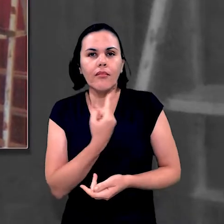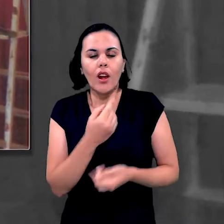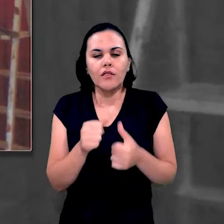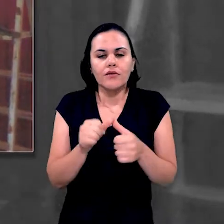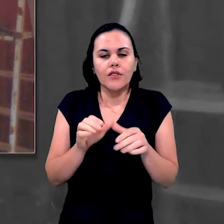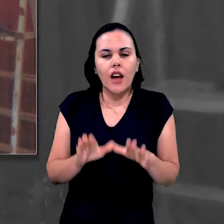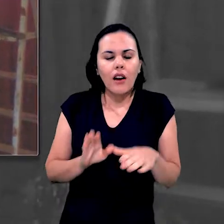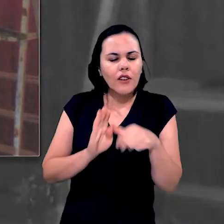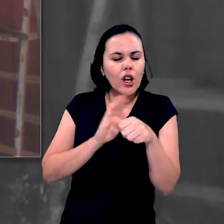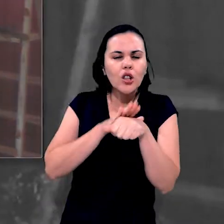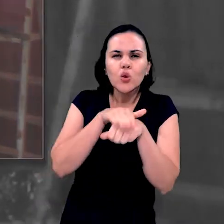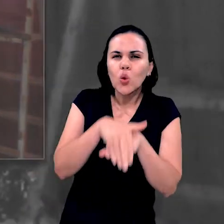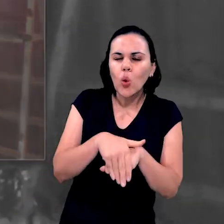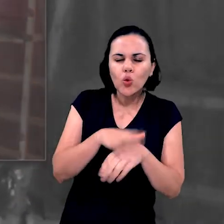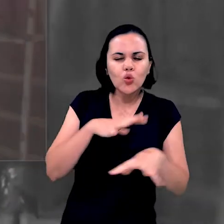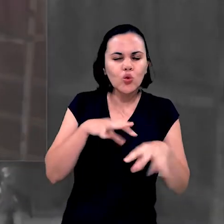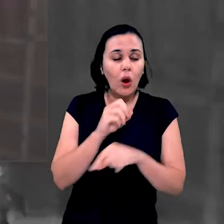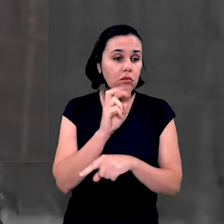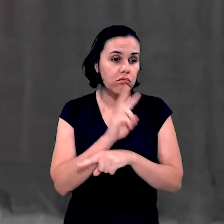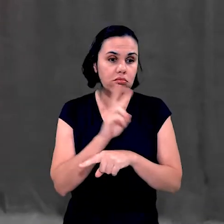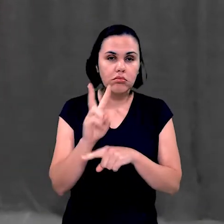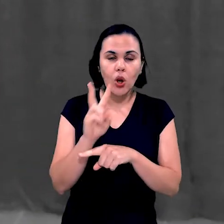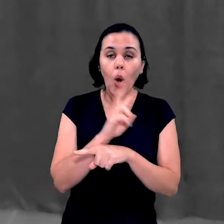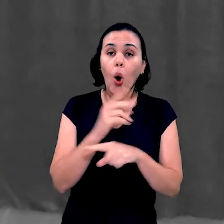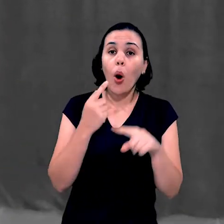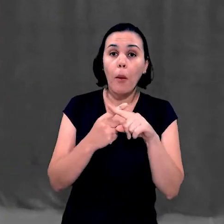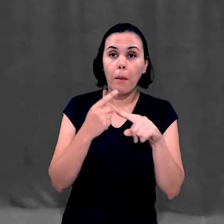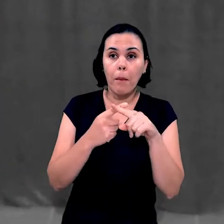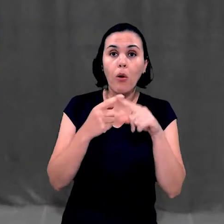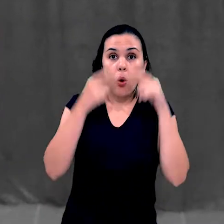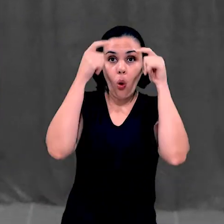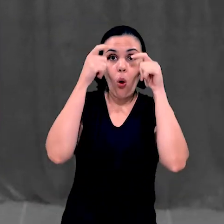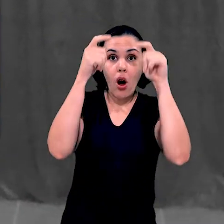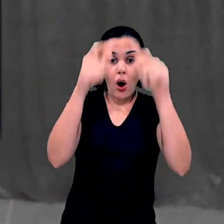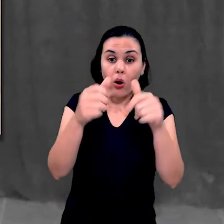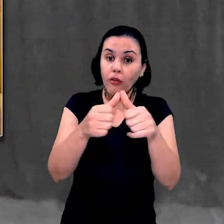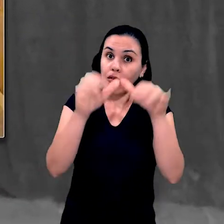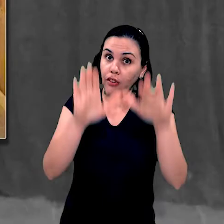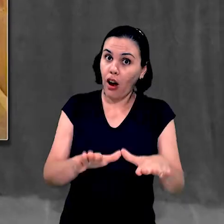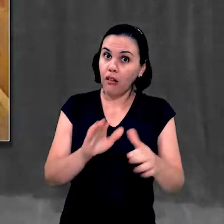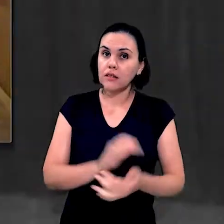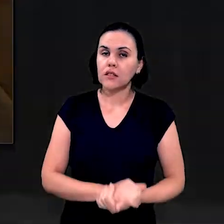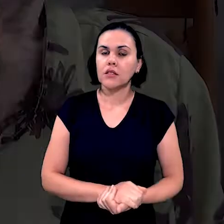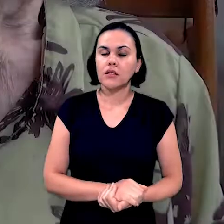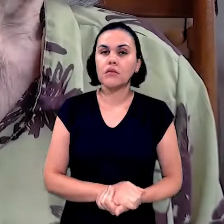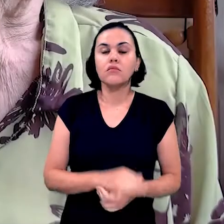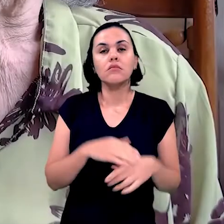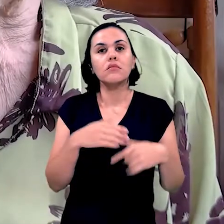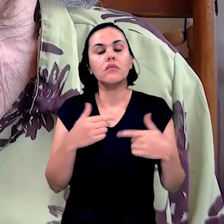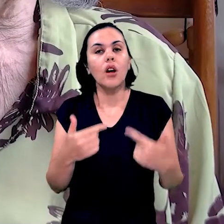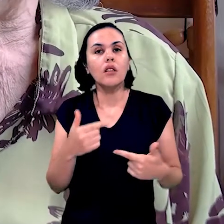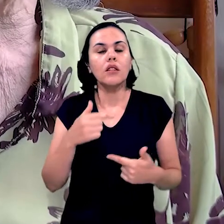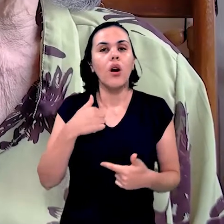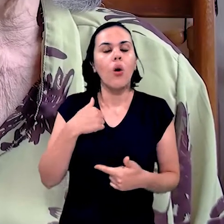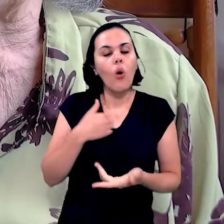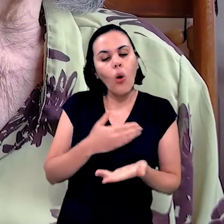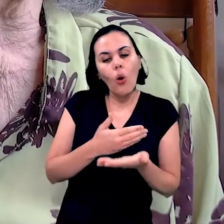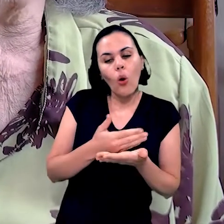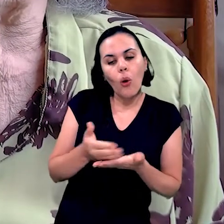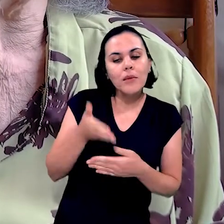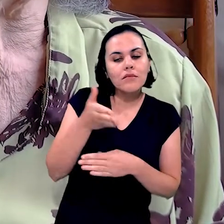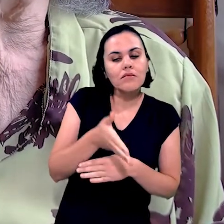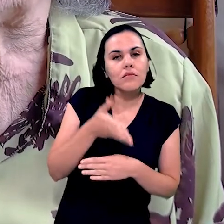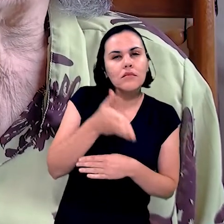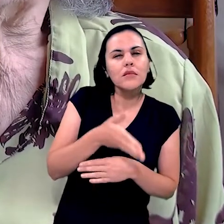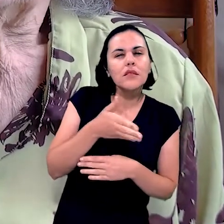E a gente passava a noite tomando conta, sabe? Porque a coroa ficava lá. E então, aí que eu